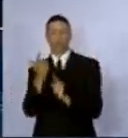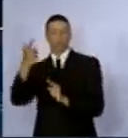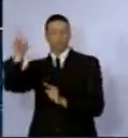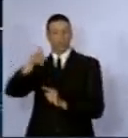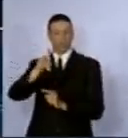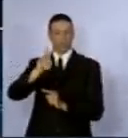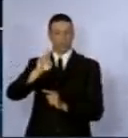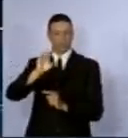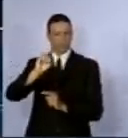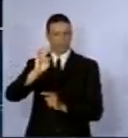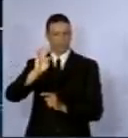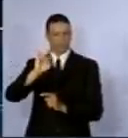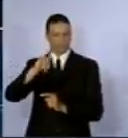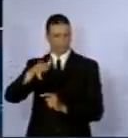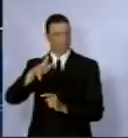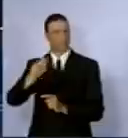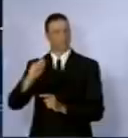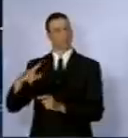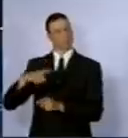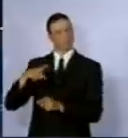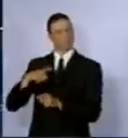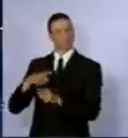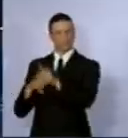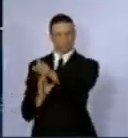campo não térmico. Nós podemos ver aqui